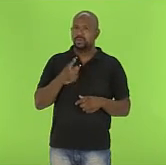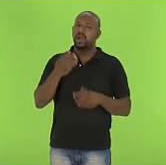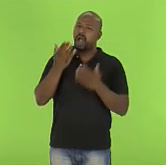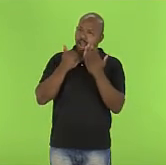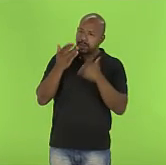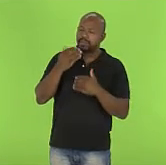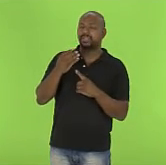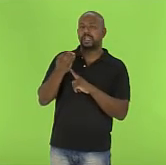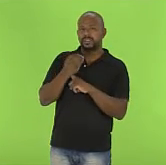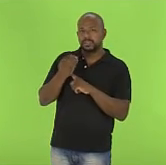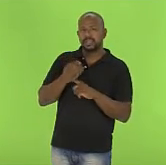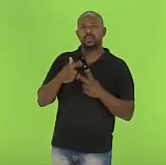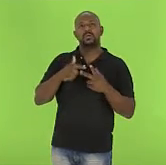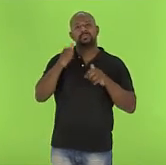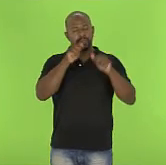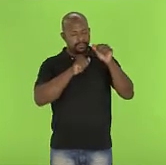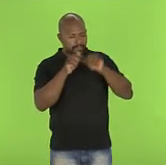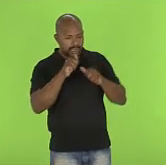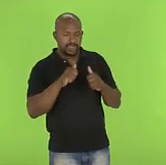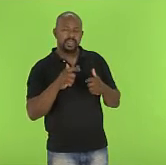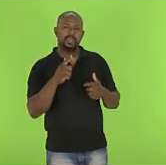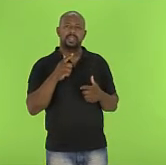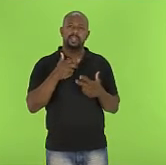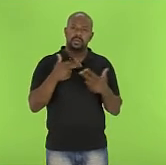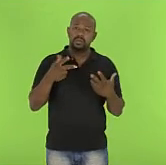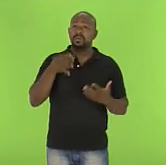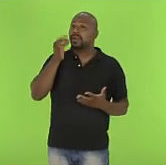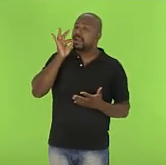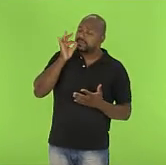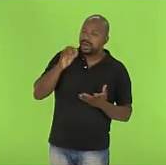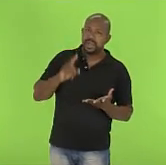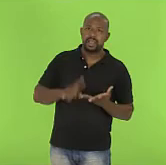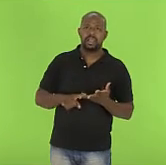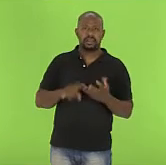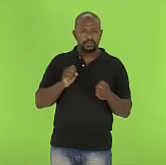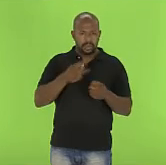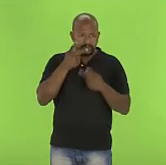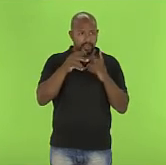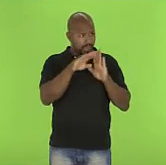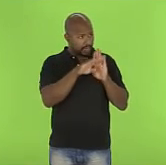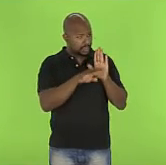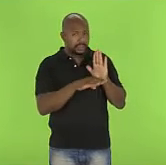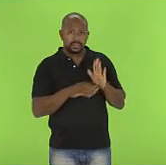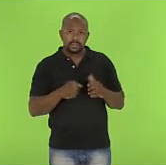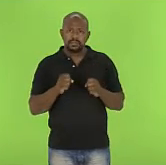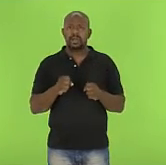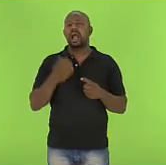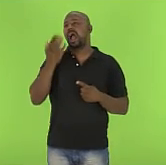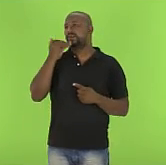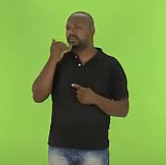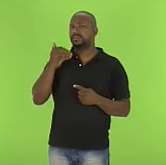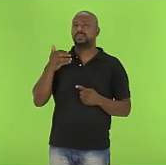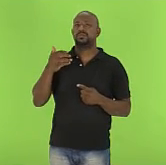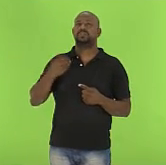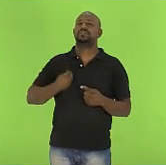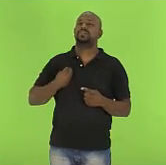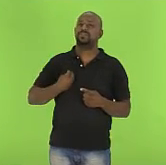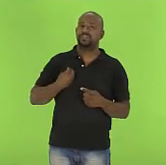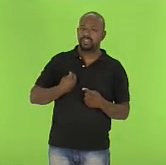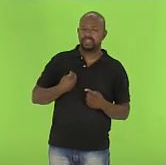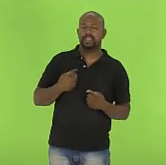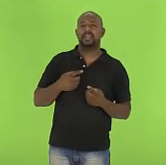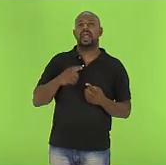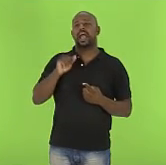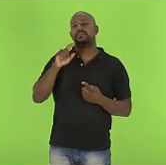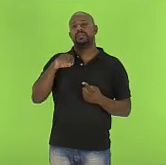Possibilitaram com alimentação, com bebida, com café. Posso falar a lista, então? Alimentação de